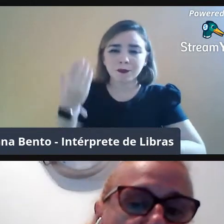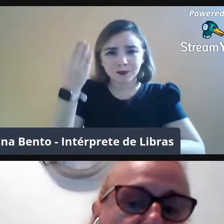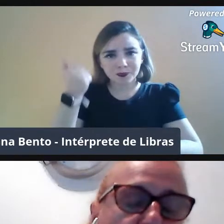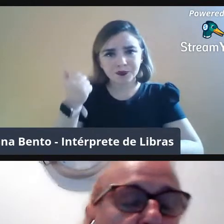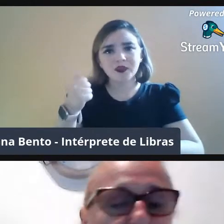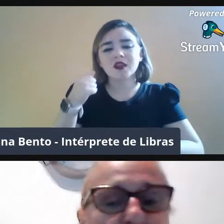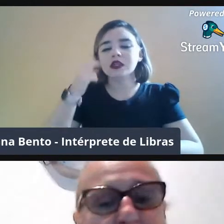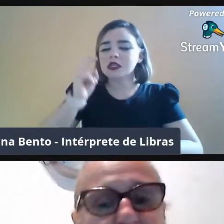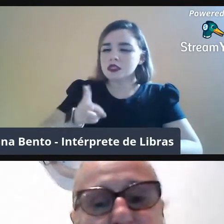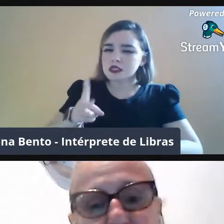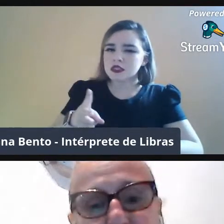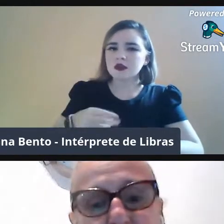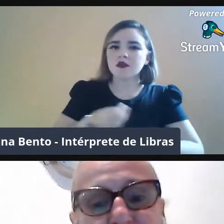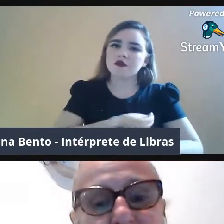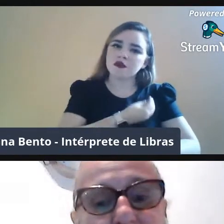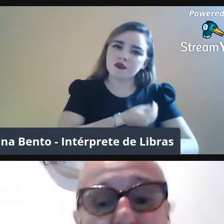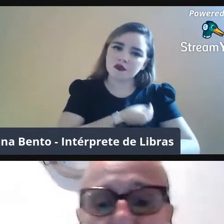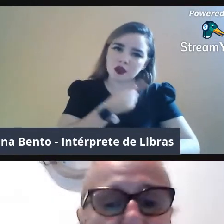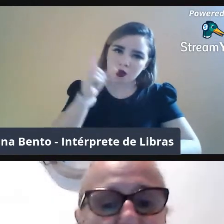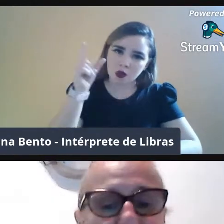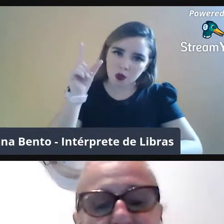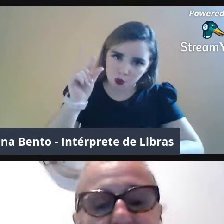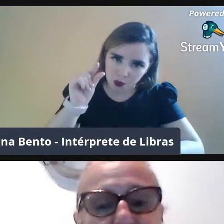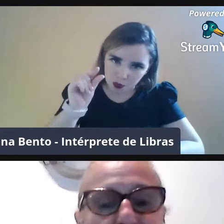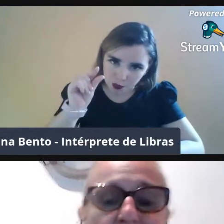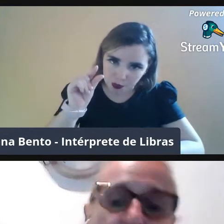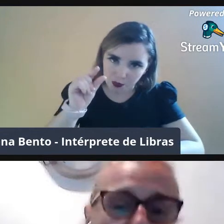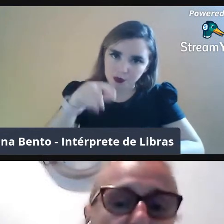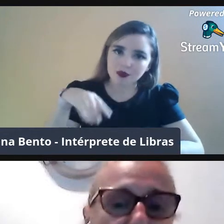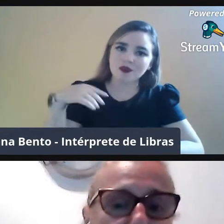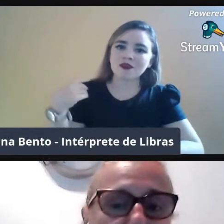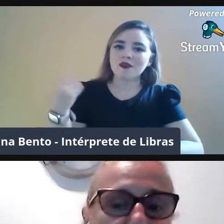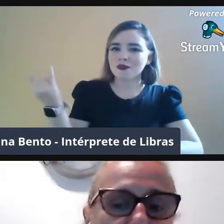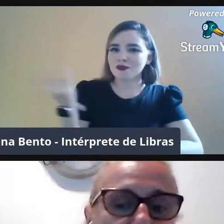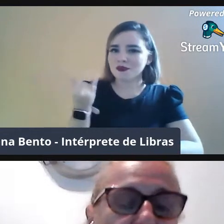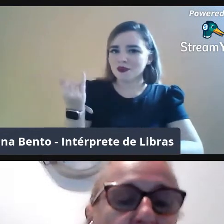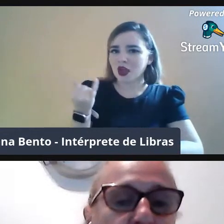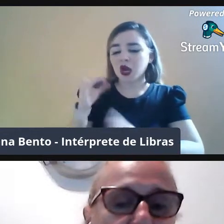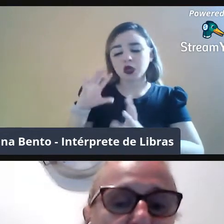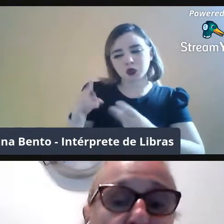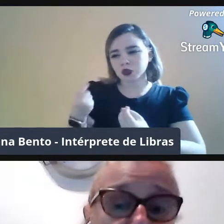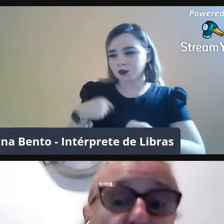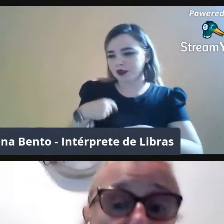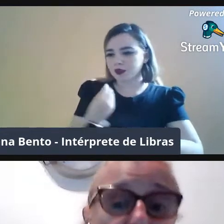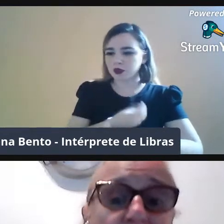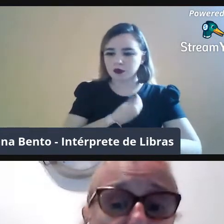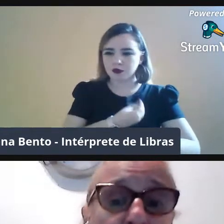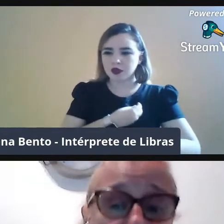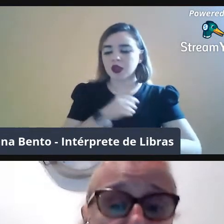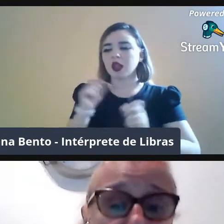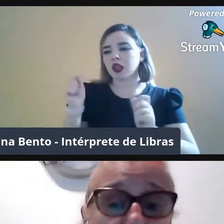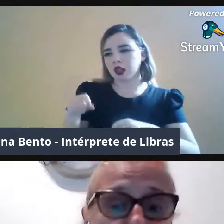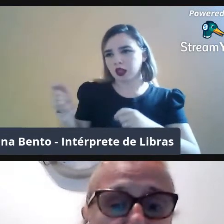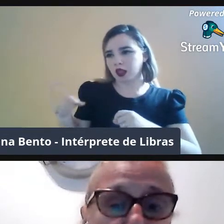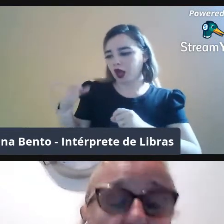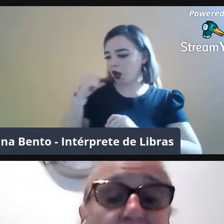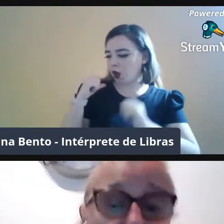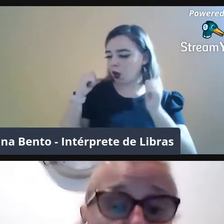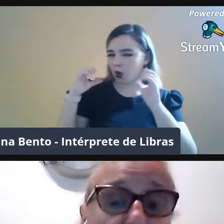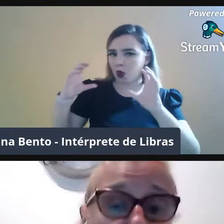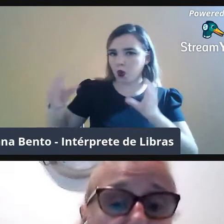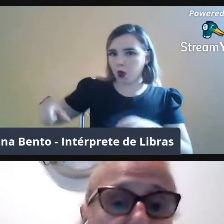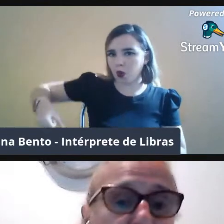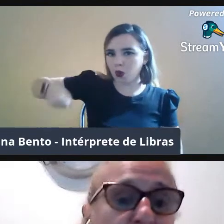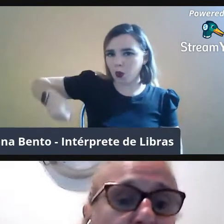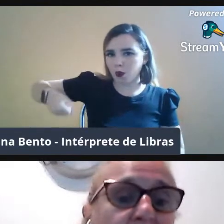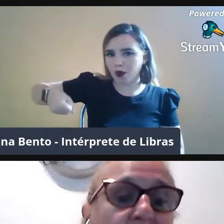cada vez mais a viver com menos. Há muito tempo atrás, uma pessoa me disse que tudo que a gente necessita na vida dá numa mala. Aí eu pergunto a vocês, o